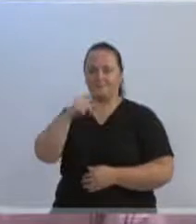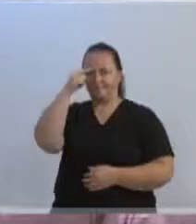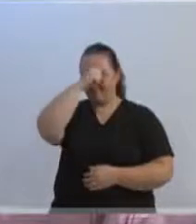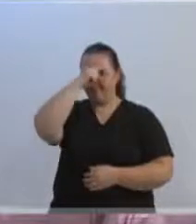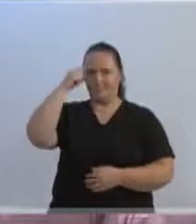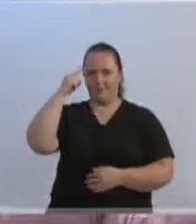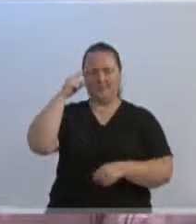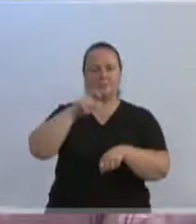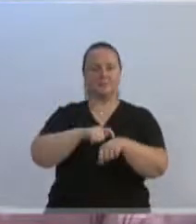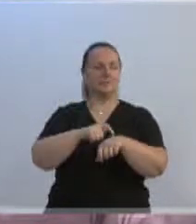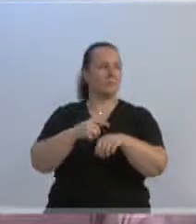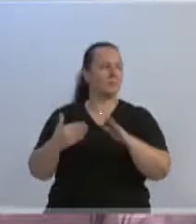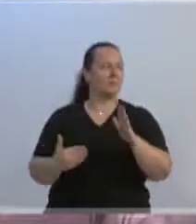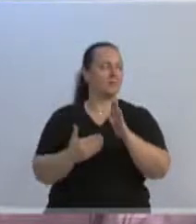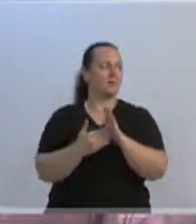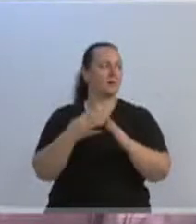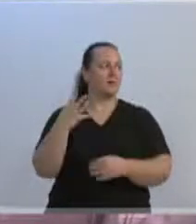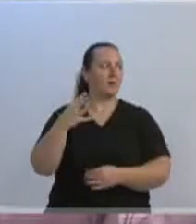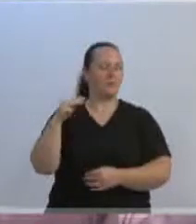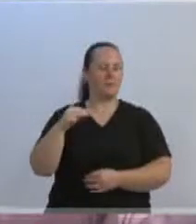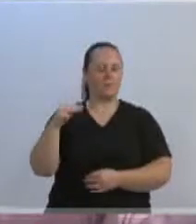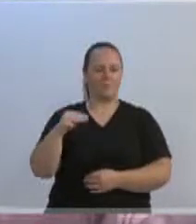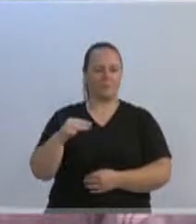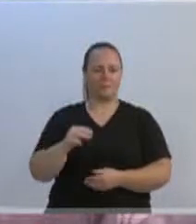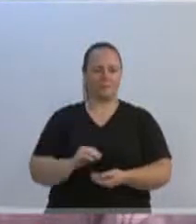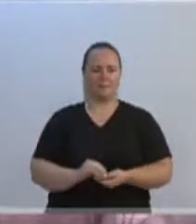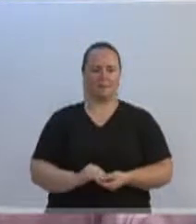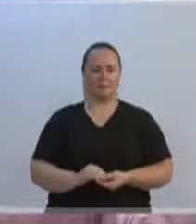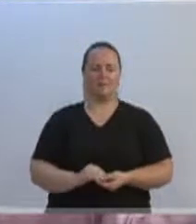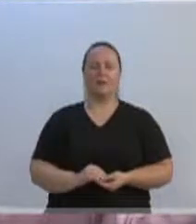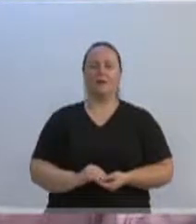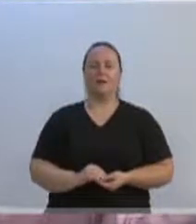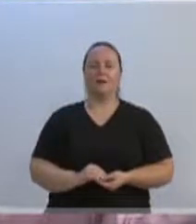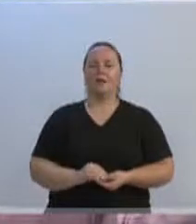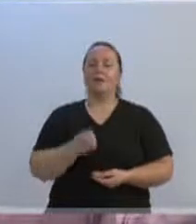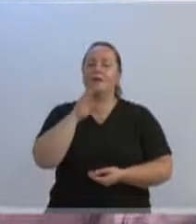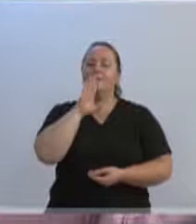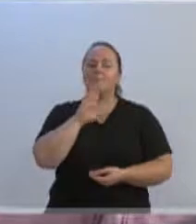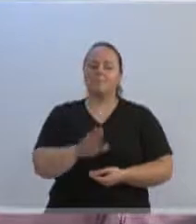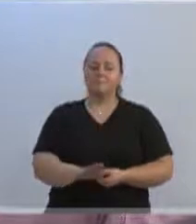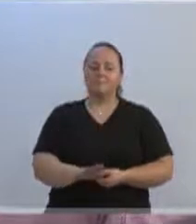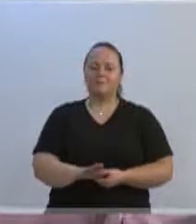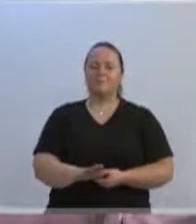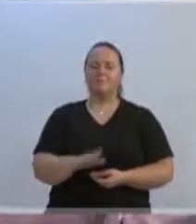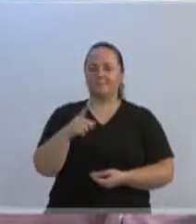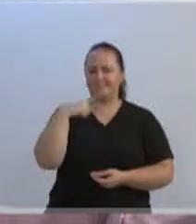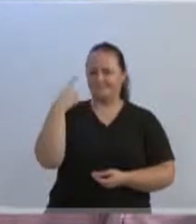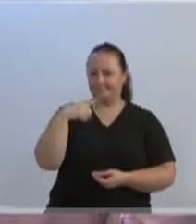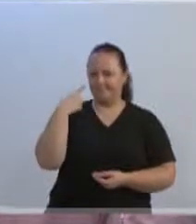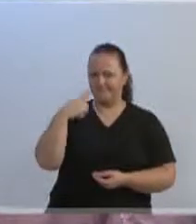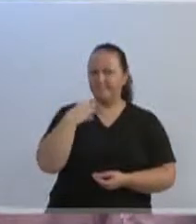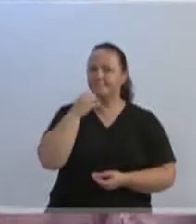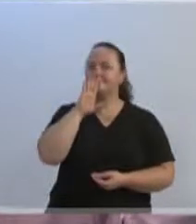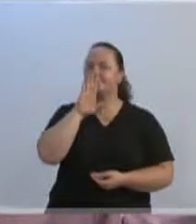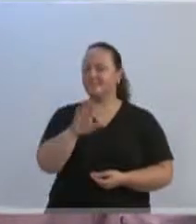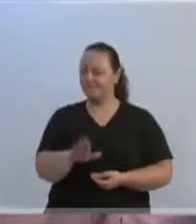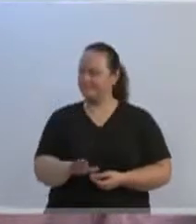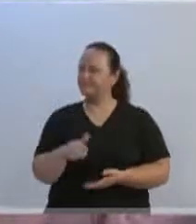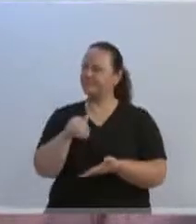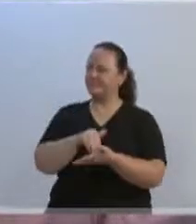da rosa que dispõe o tempo de 4 minutos boa tarde doutor marcelo lanzarin o secretário esta casa